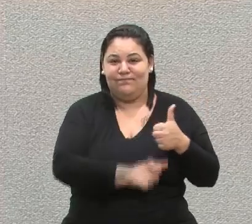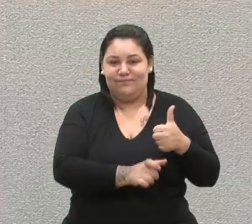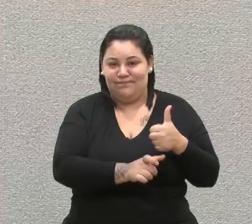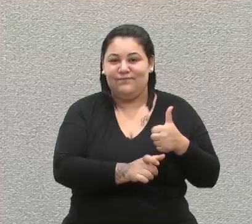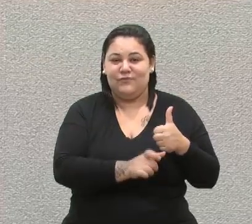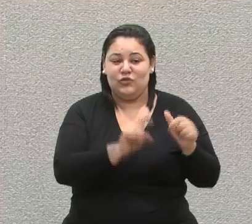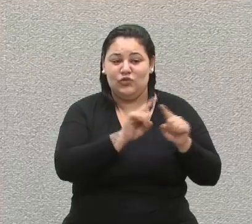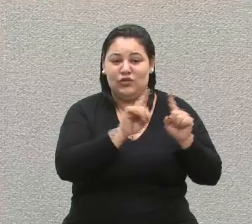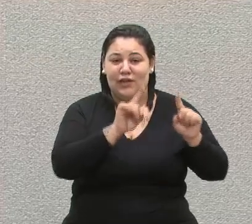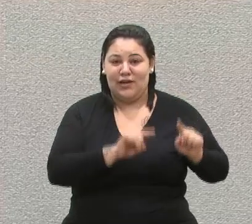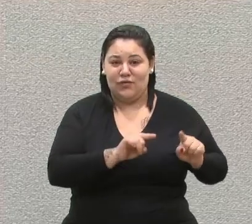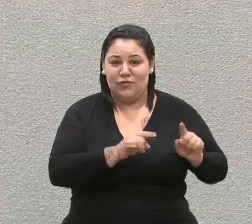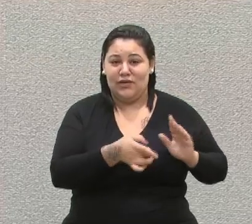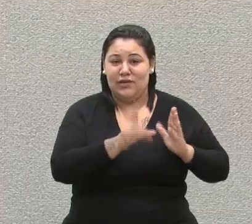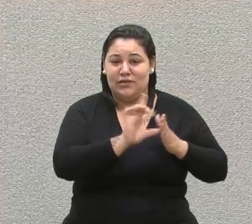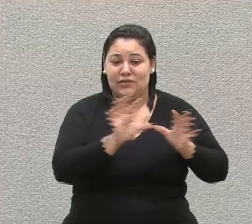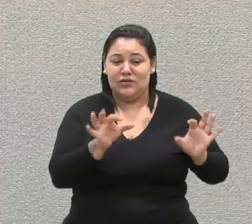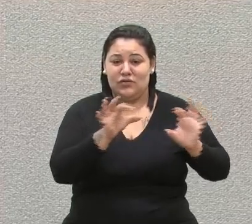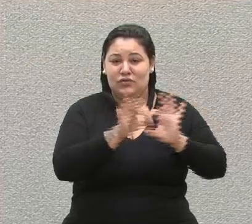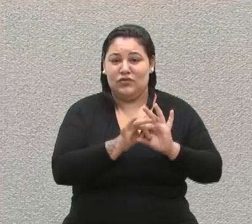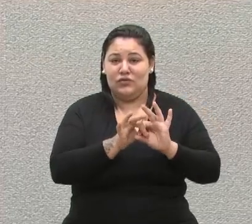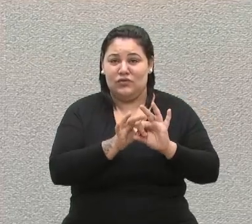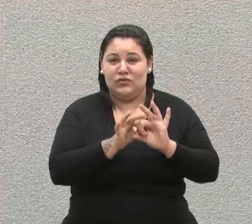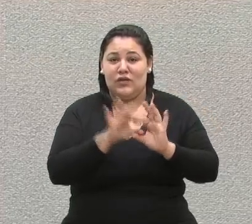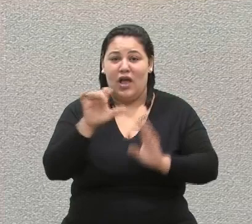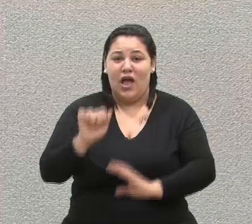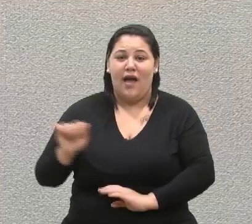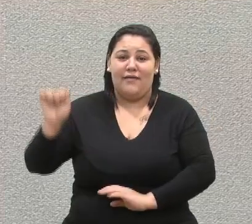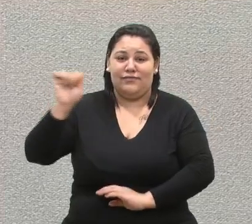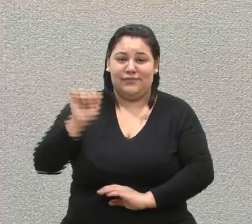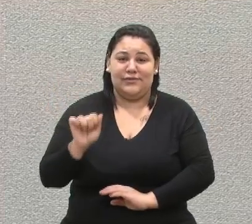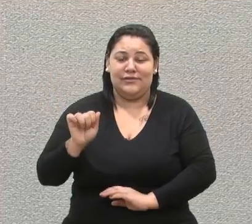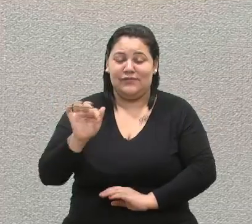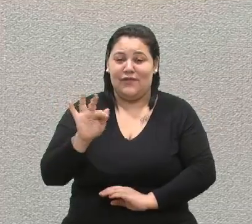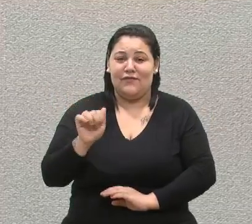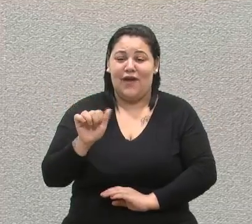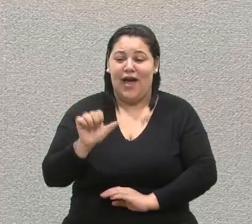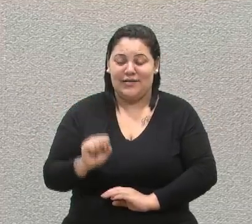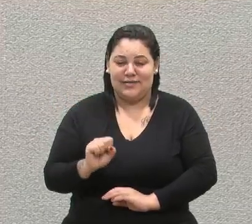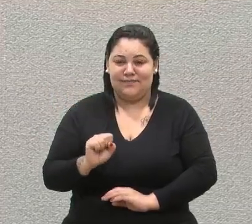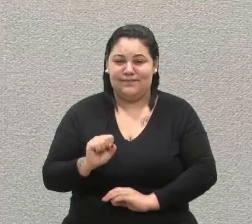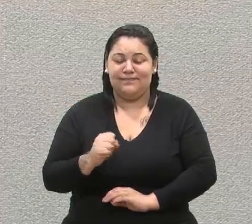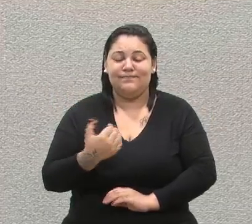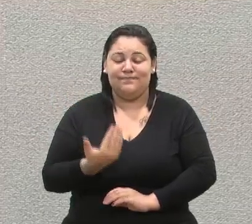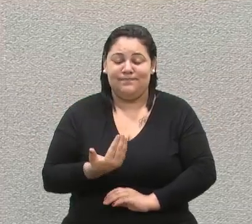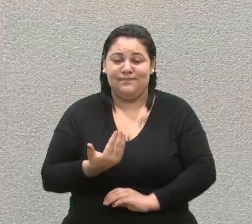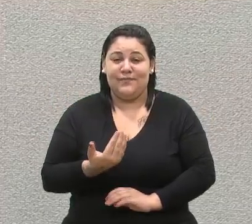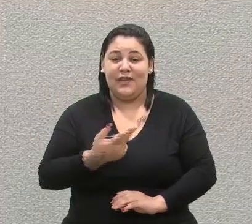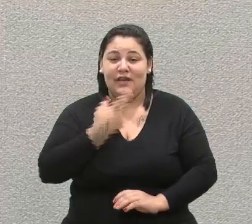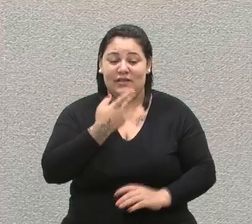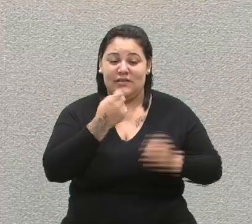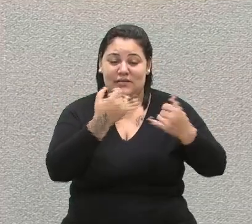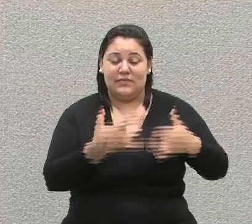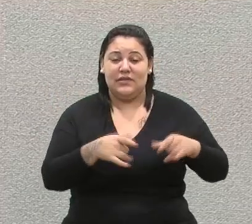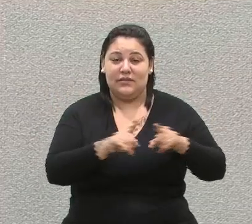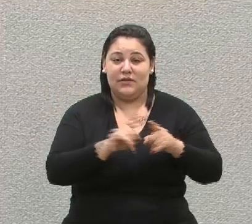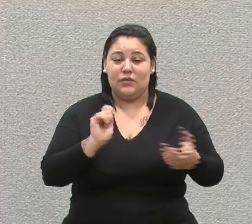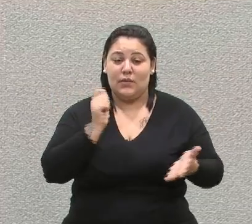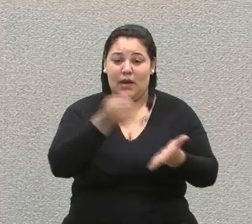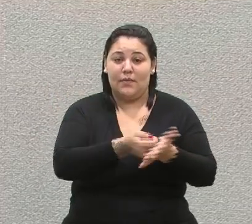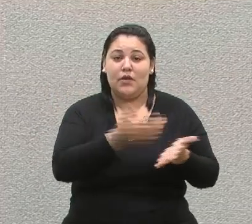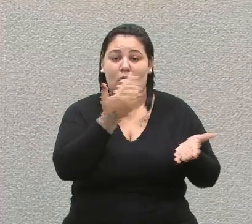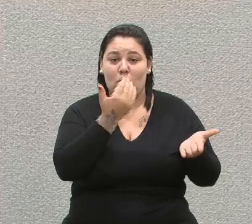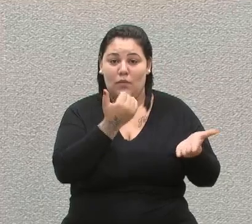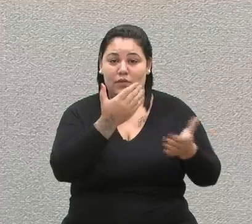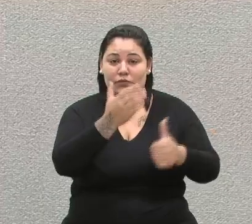Tutelar estava vinculado à Fundação de Assistência Social. Relata ainda que o pagamento do auxílio alimentação aos